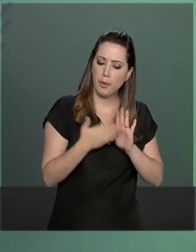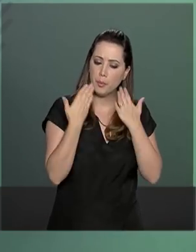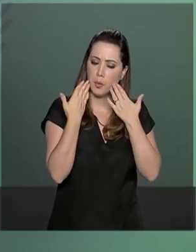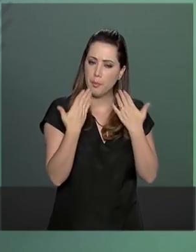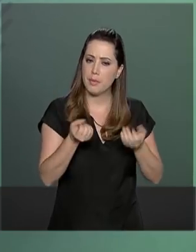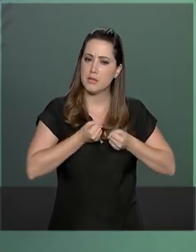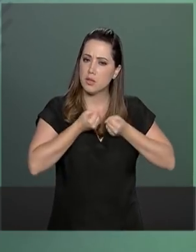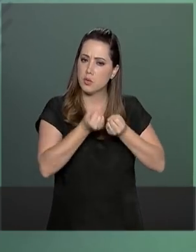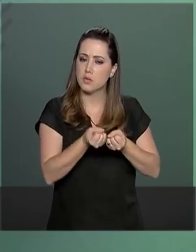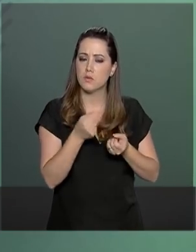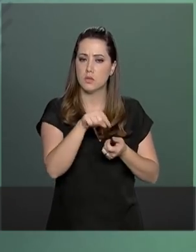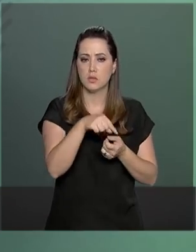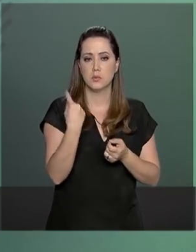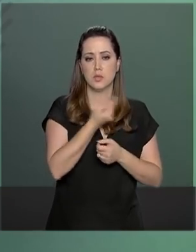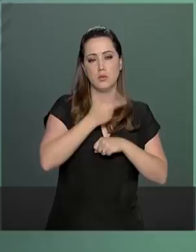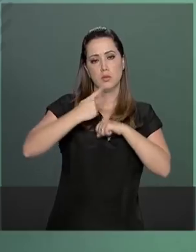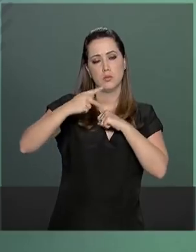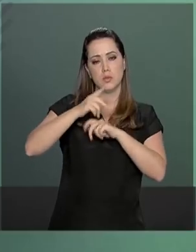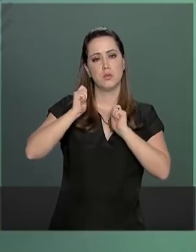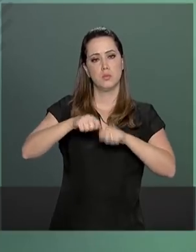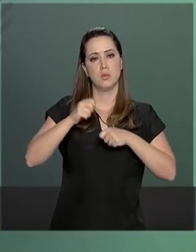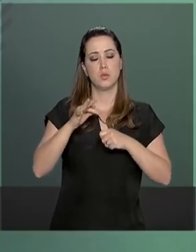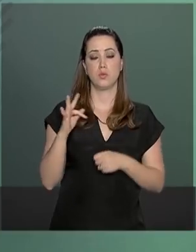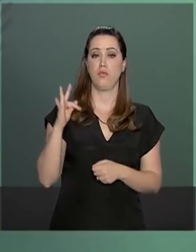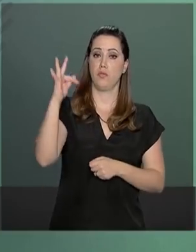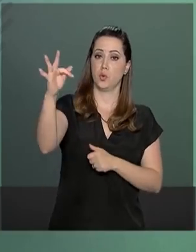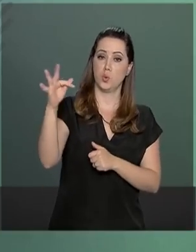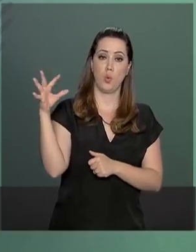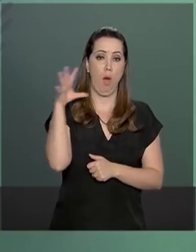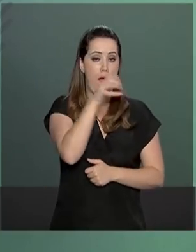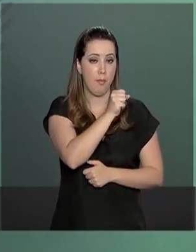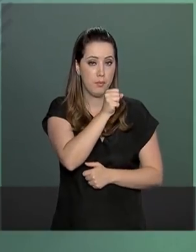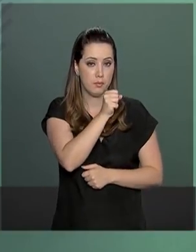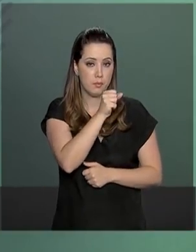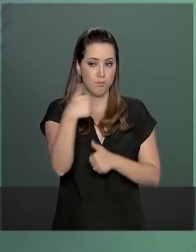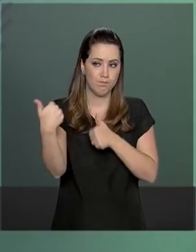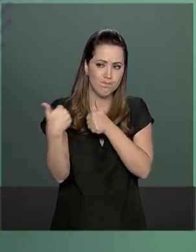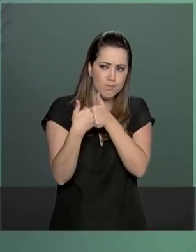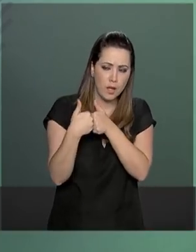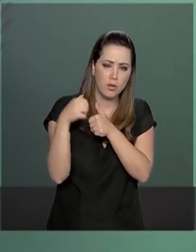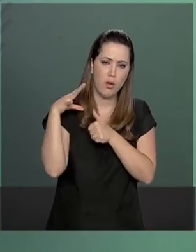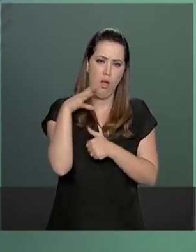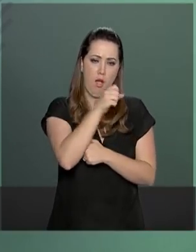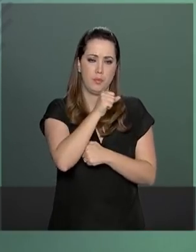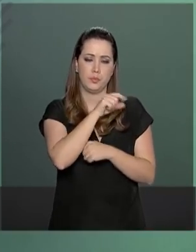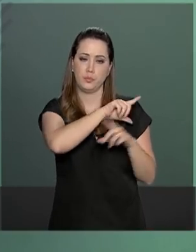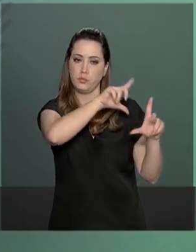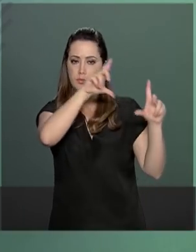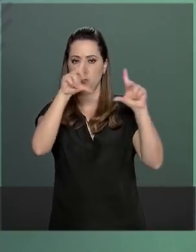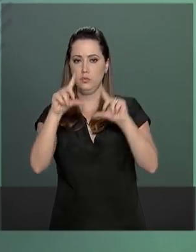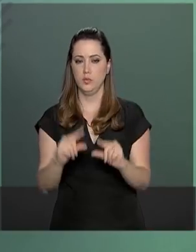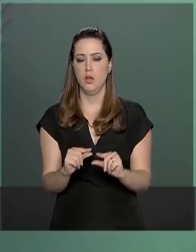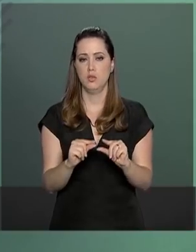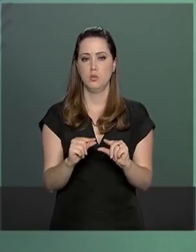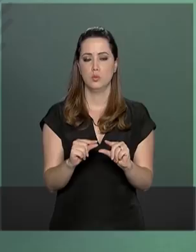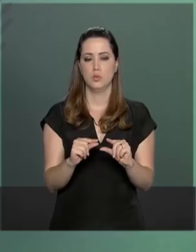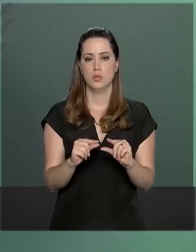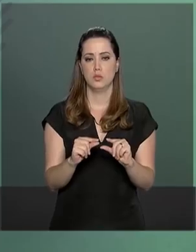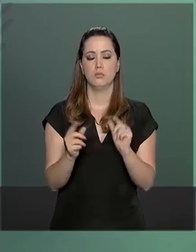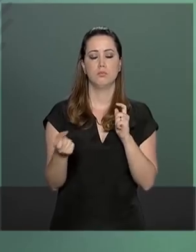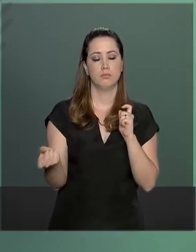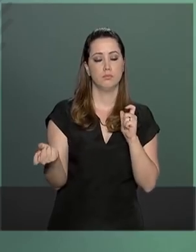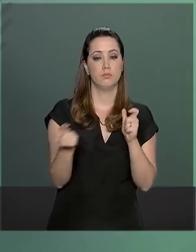seu esforço para que o nosso país possa em futuro muito próximo é reduzir substancialmente o